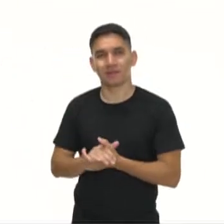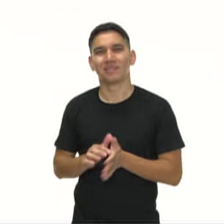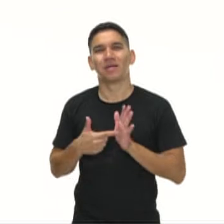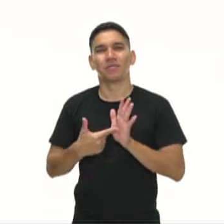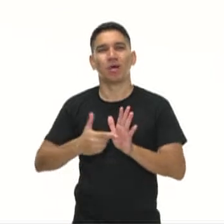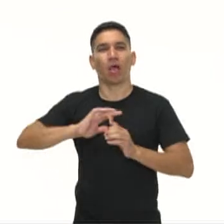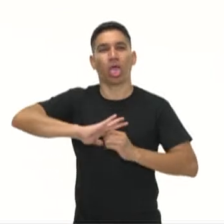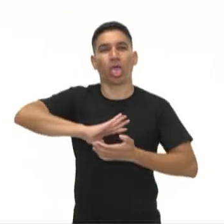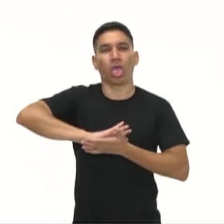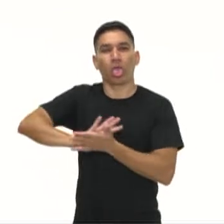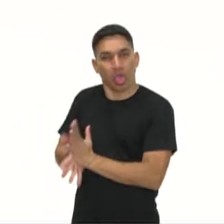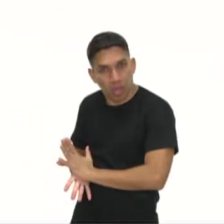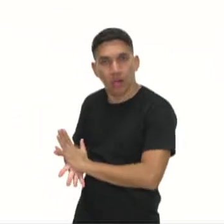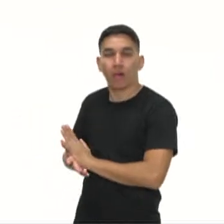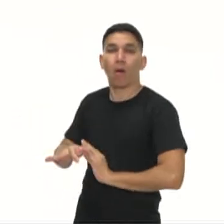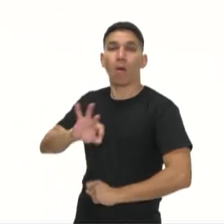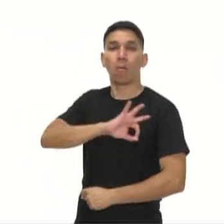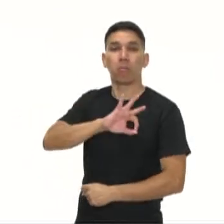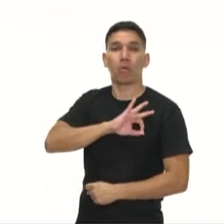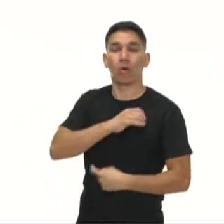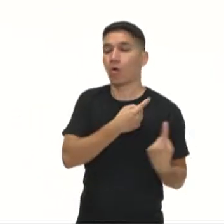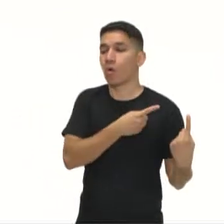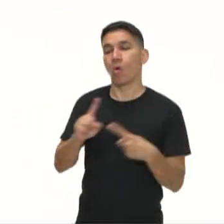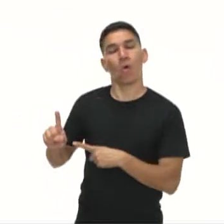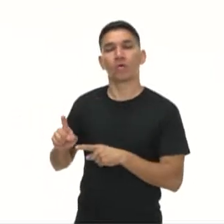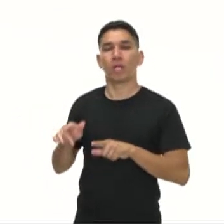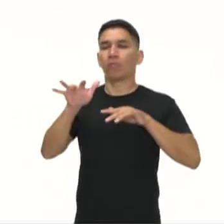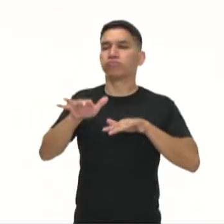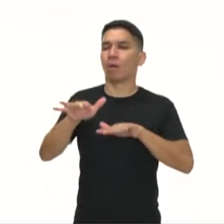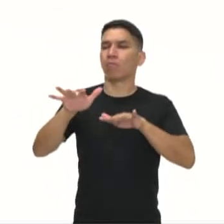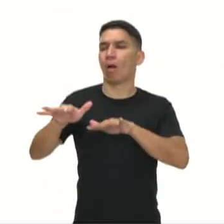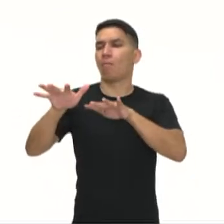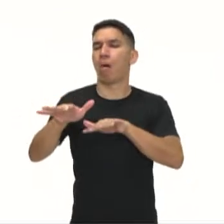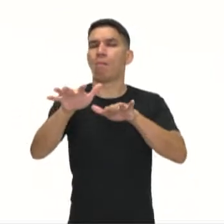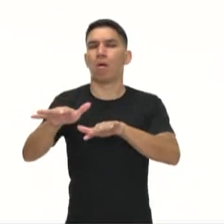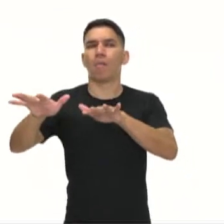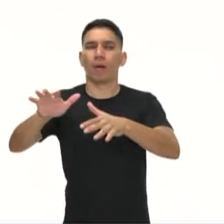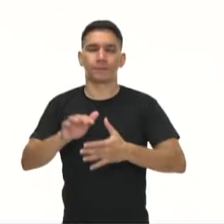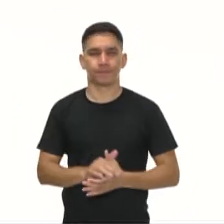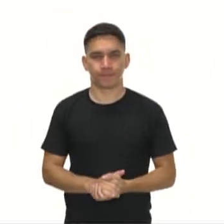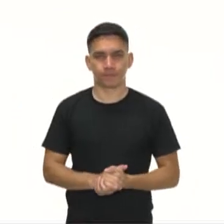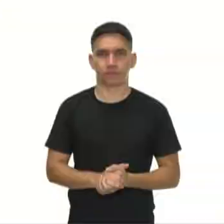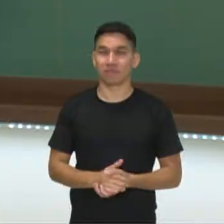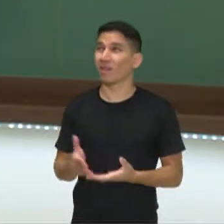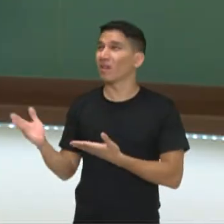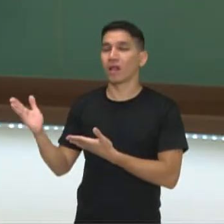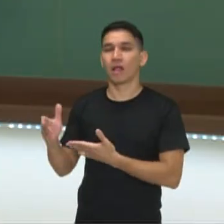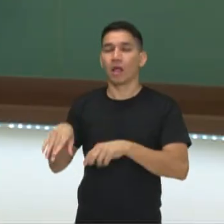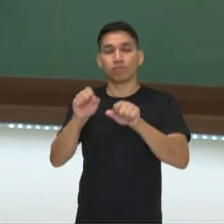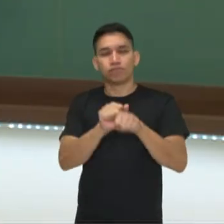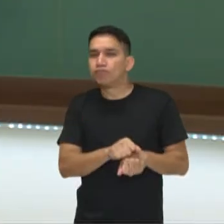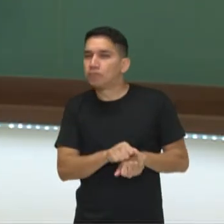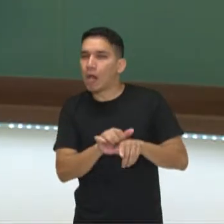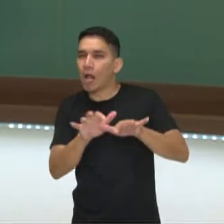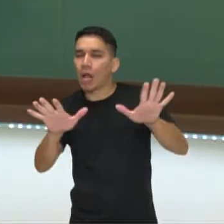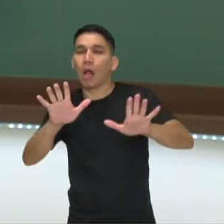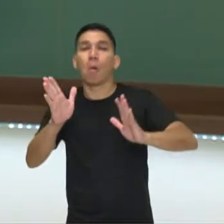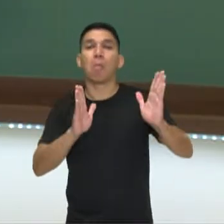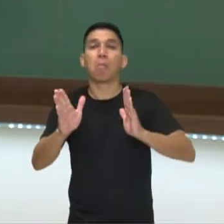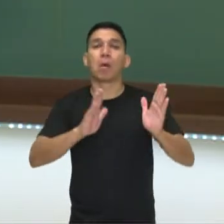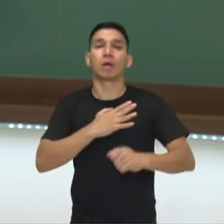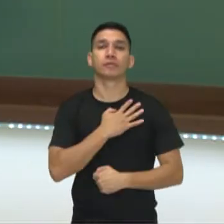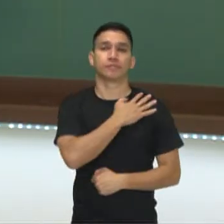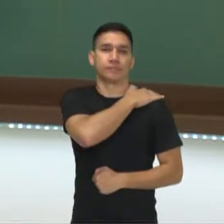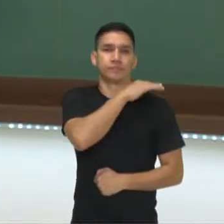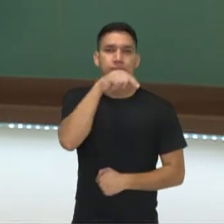repressão policial à manifestação popular. Uma imagem muito, muito viral, né, da ditadura militar no